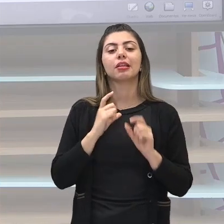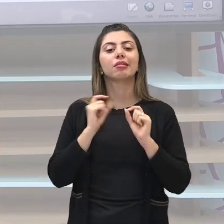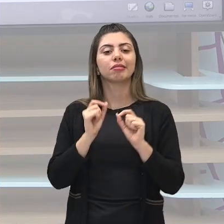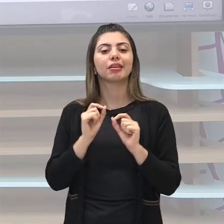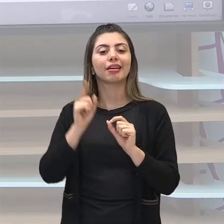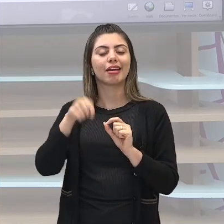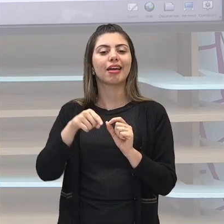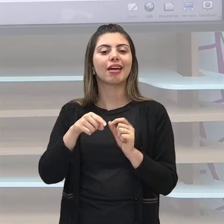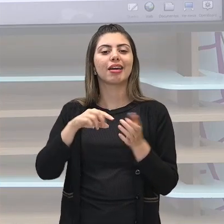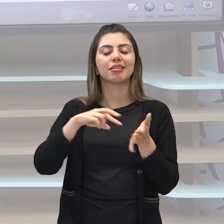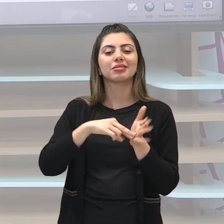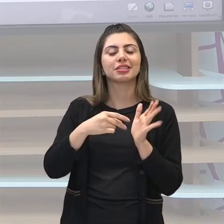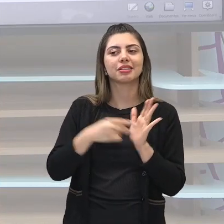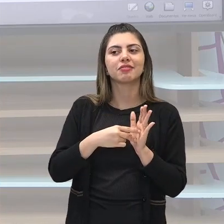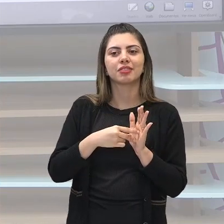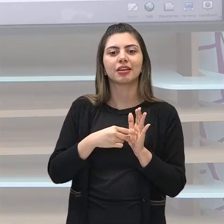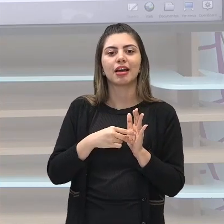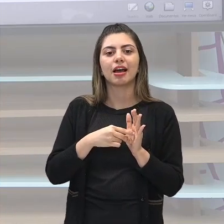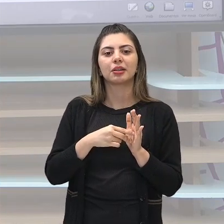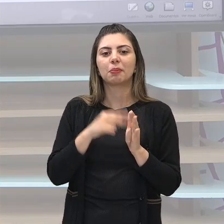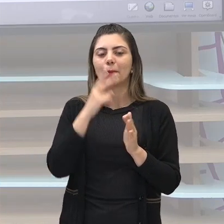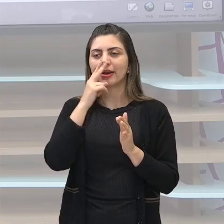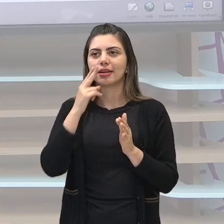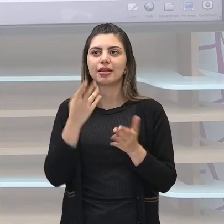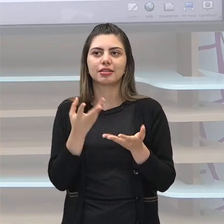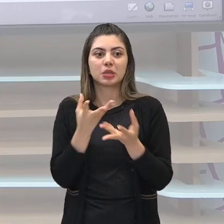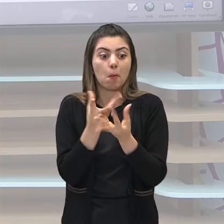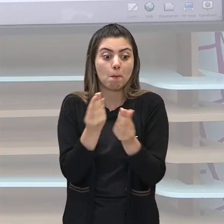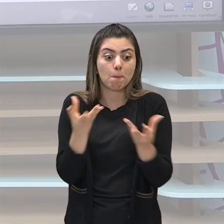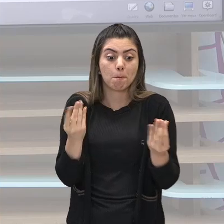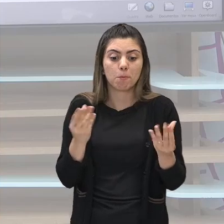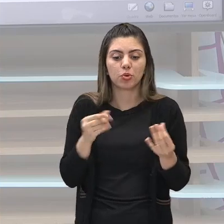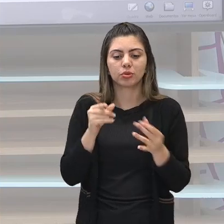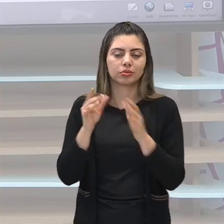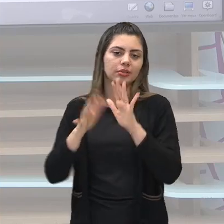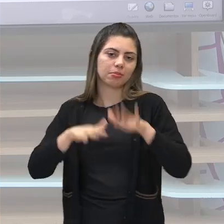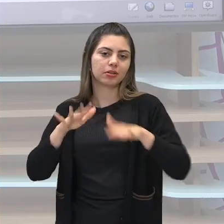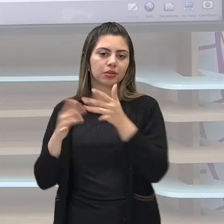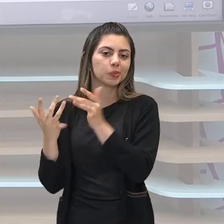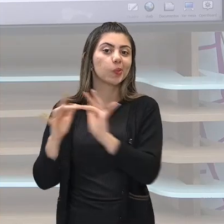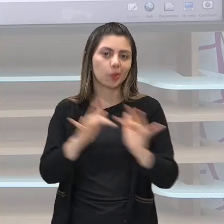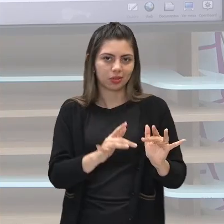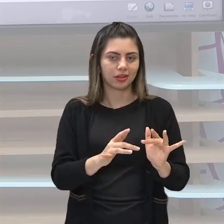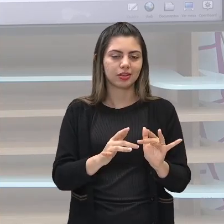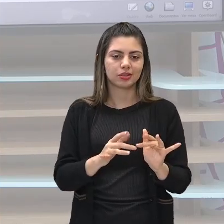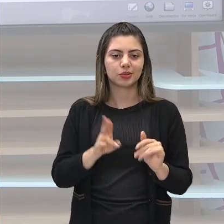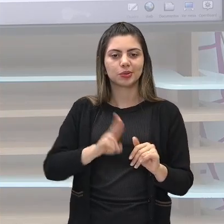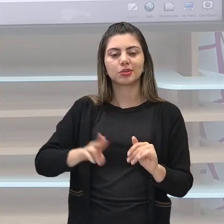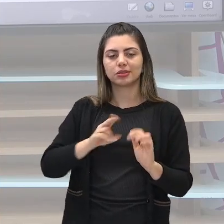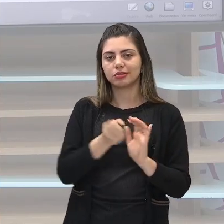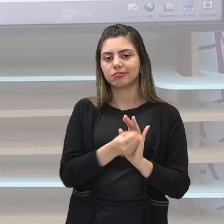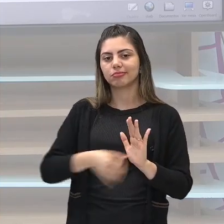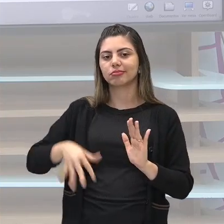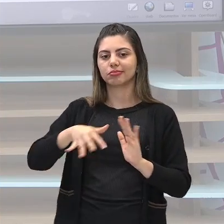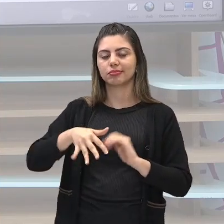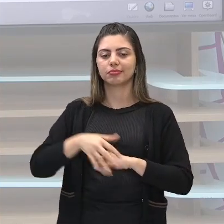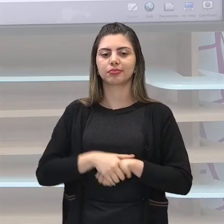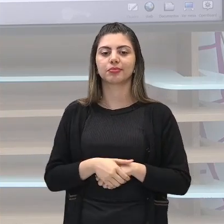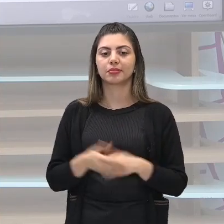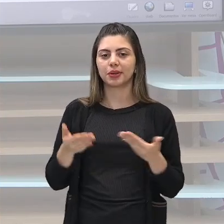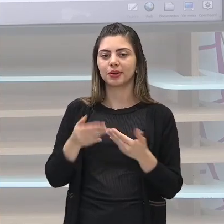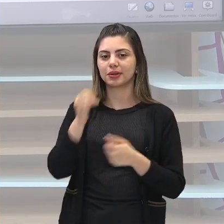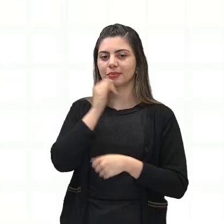de exagerar uma contextualização, trazendo uma linguagem figurada. Vamos ver